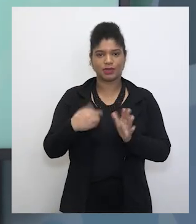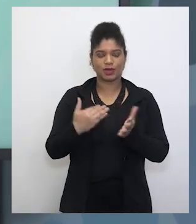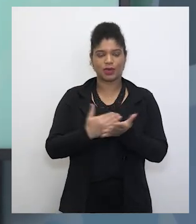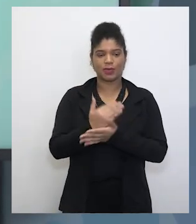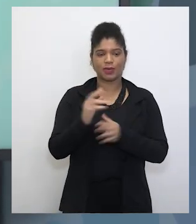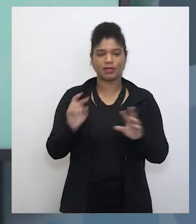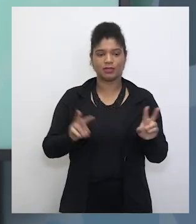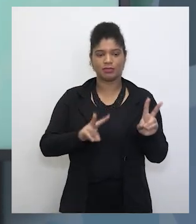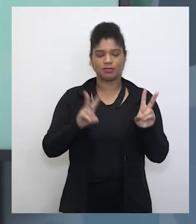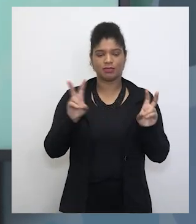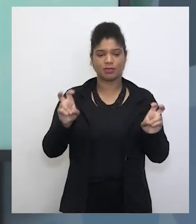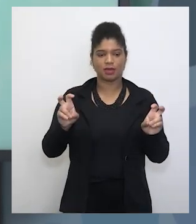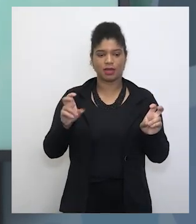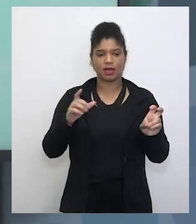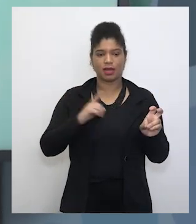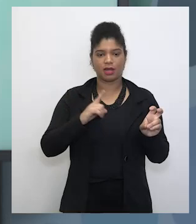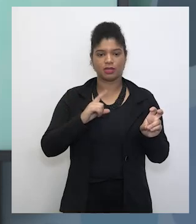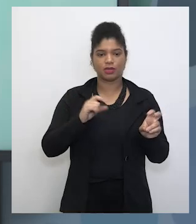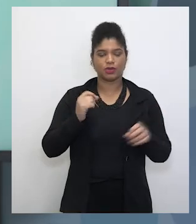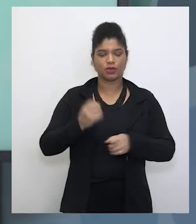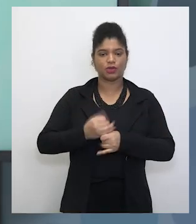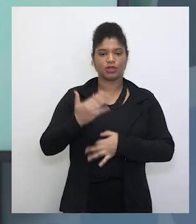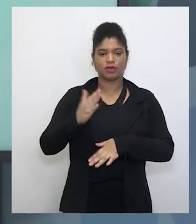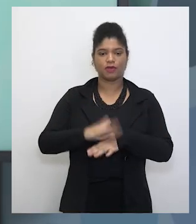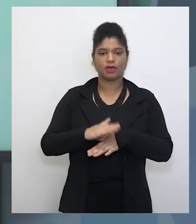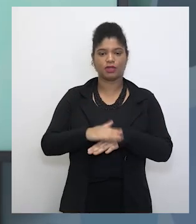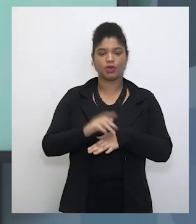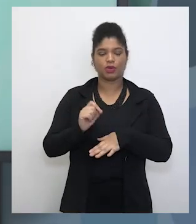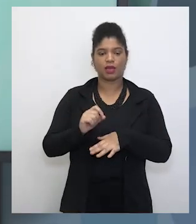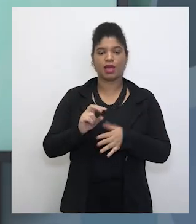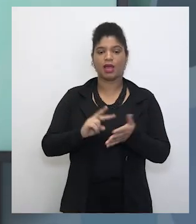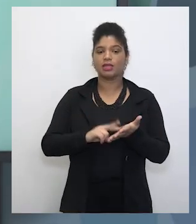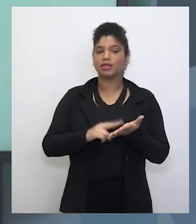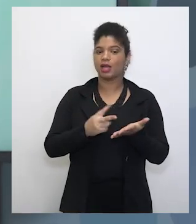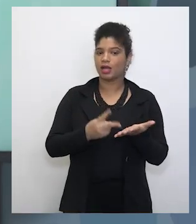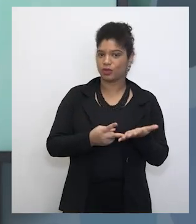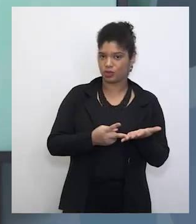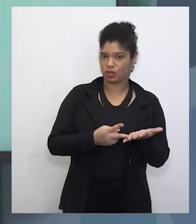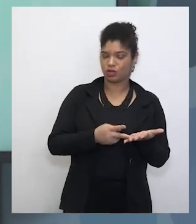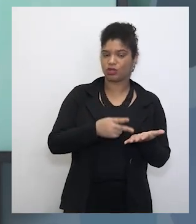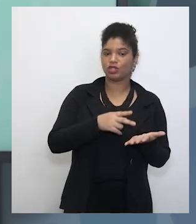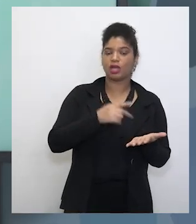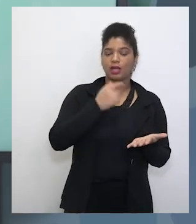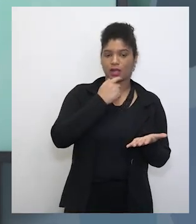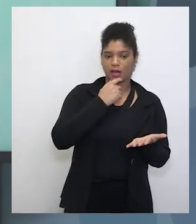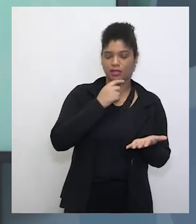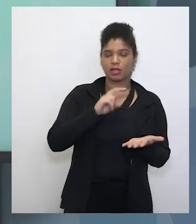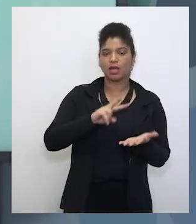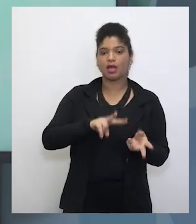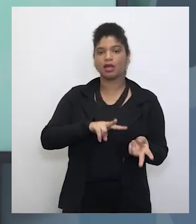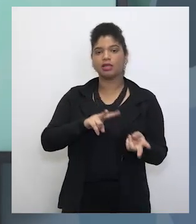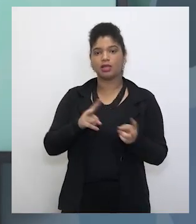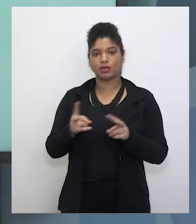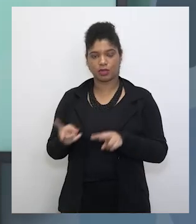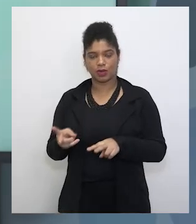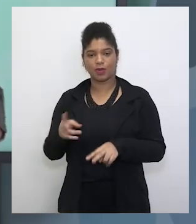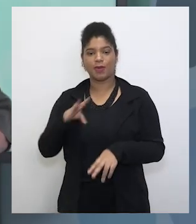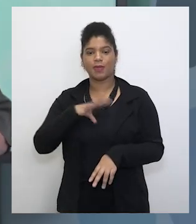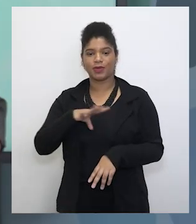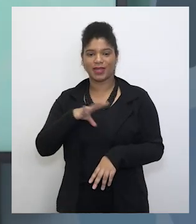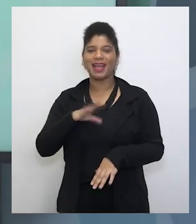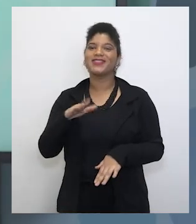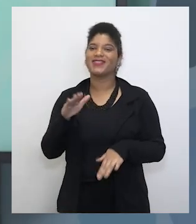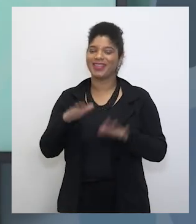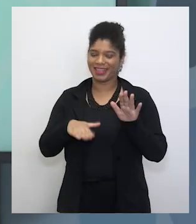título. O que eu quero que vocês façam no chat agora é a tradução pro português. Então, vocês vão escrever no chat, não em inglês, eu sempre mando vocês escreverem lá em